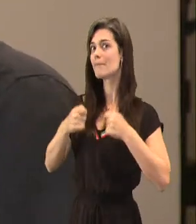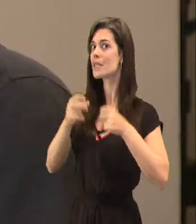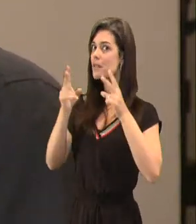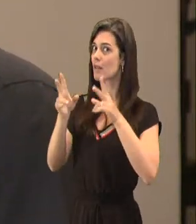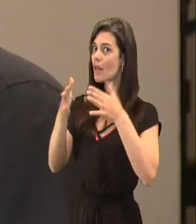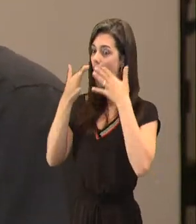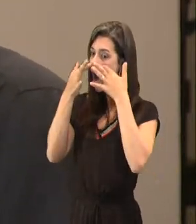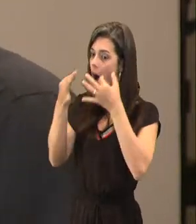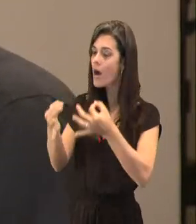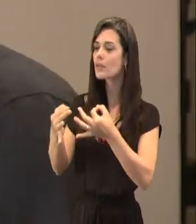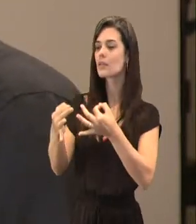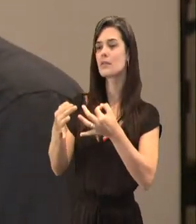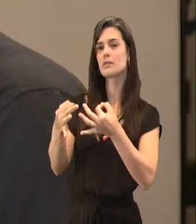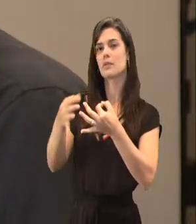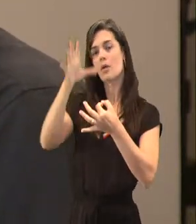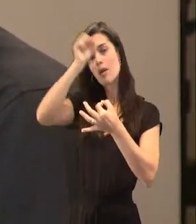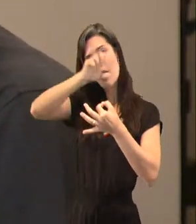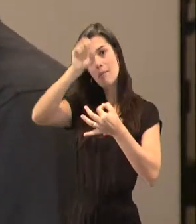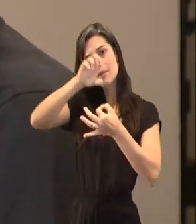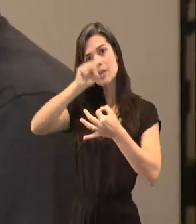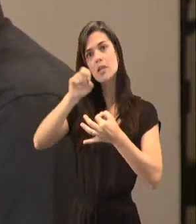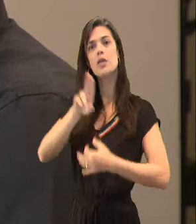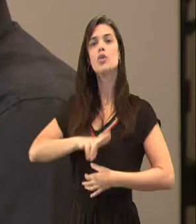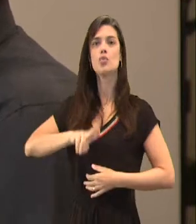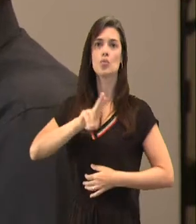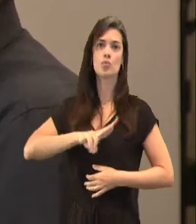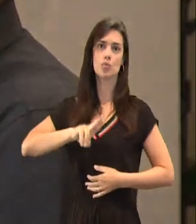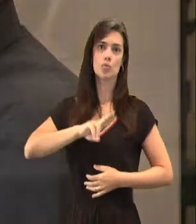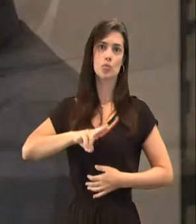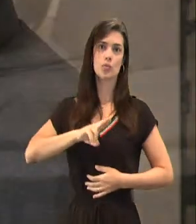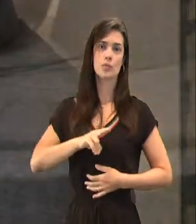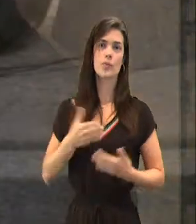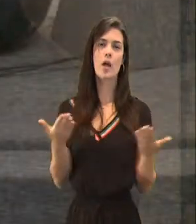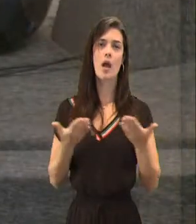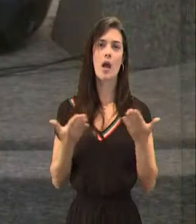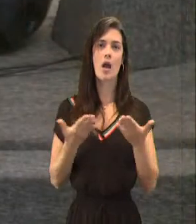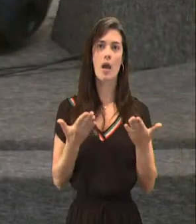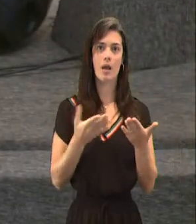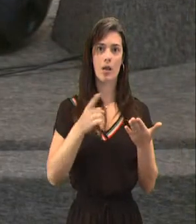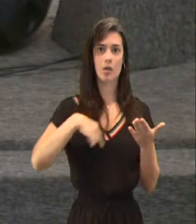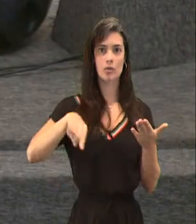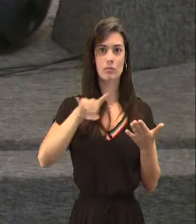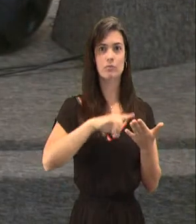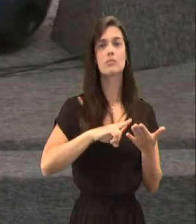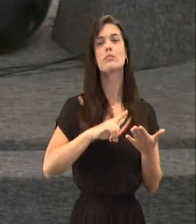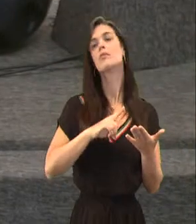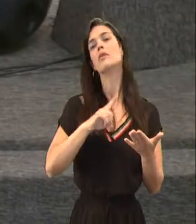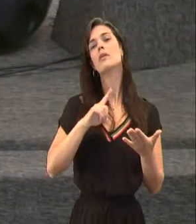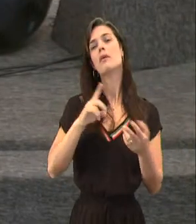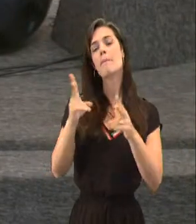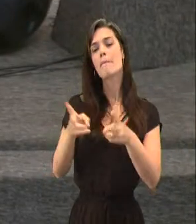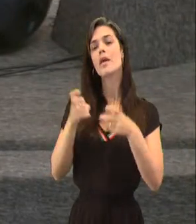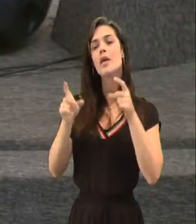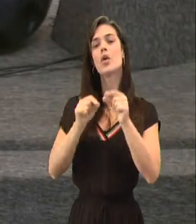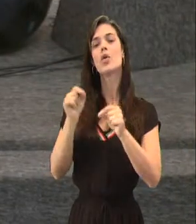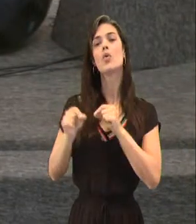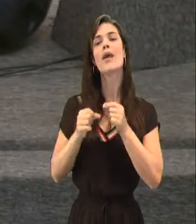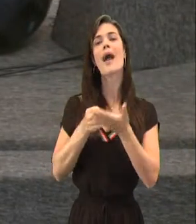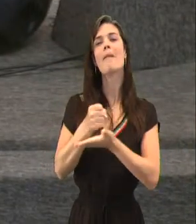observado, compreendido e aplicado. Agora nós estamos aqui com o princípio da